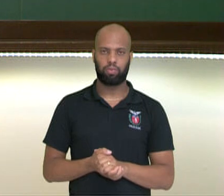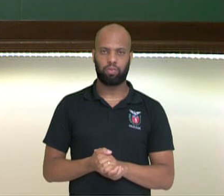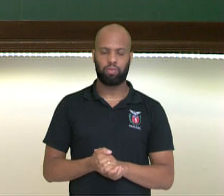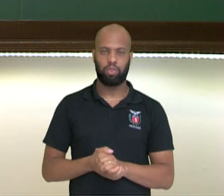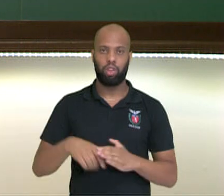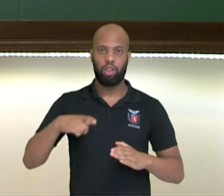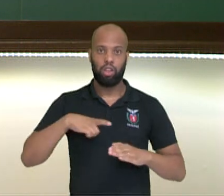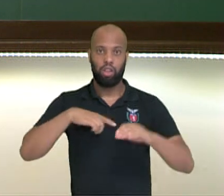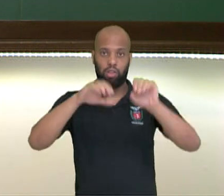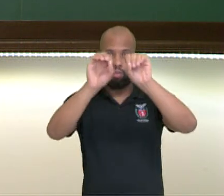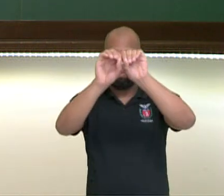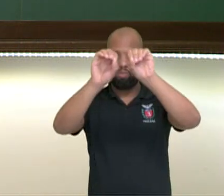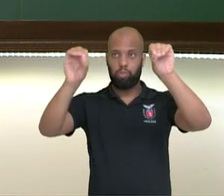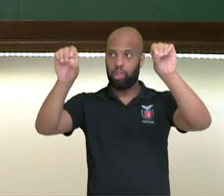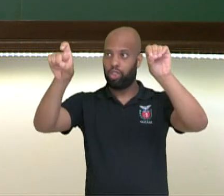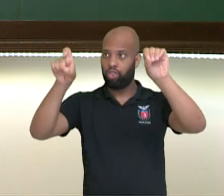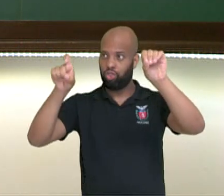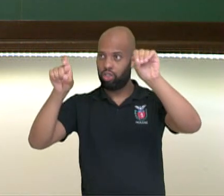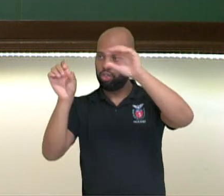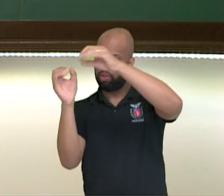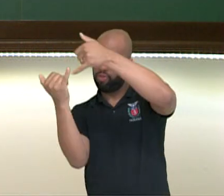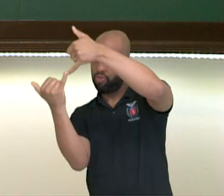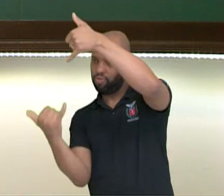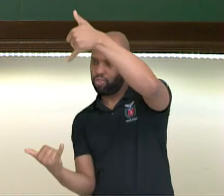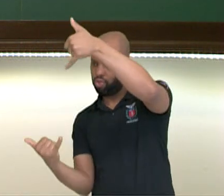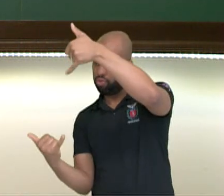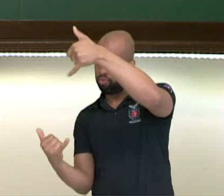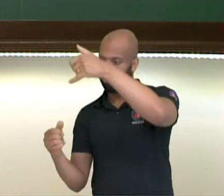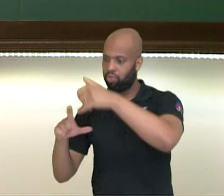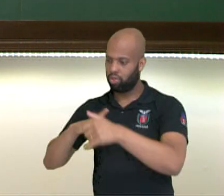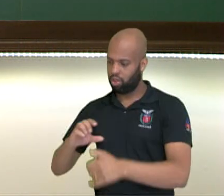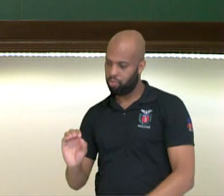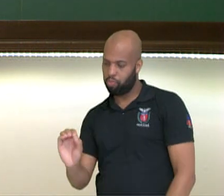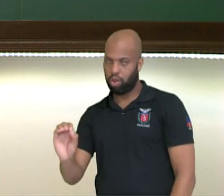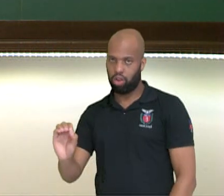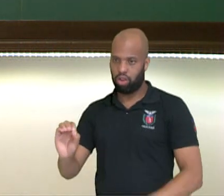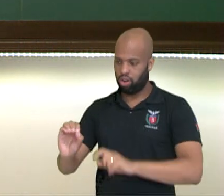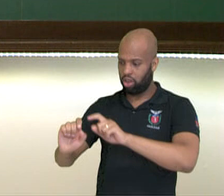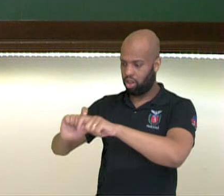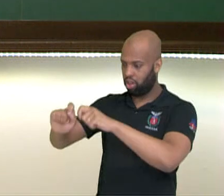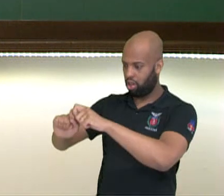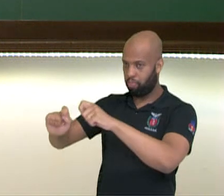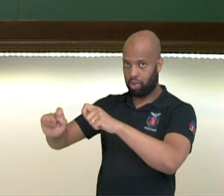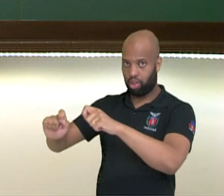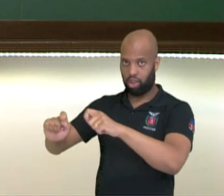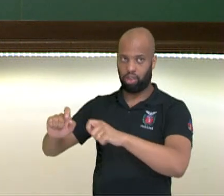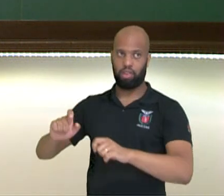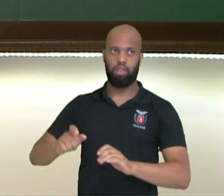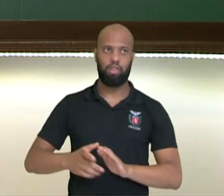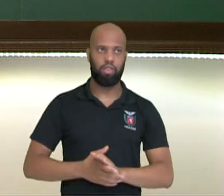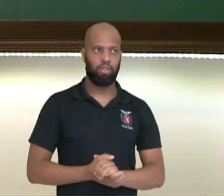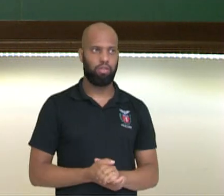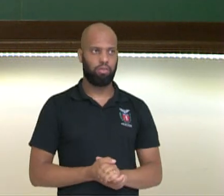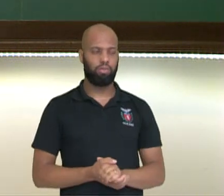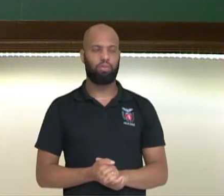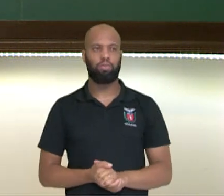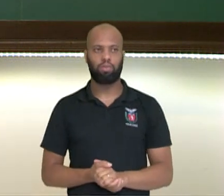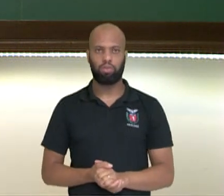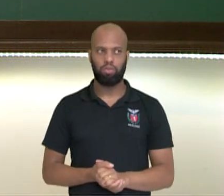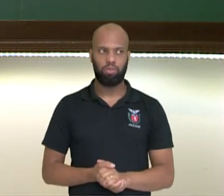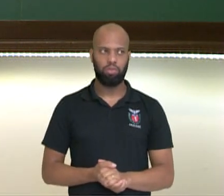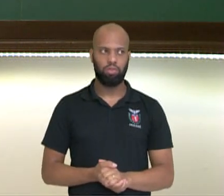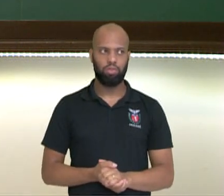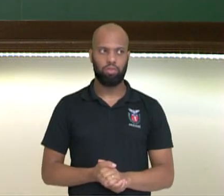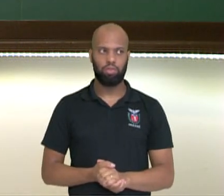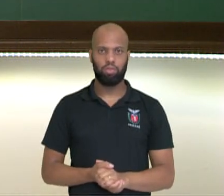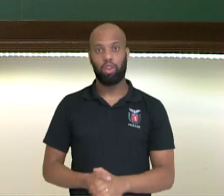X, tá? X aqui, essa ponta aqui, amarre o fio, e a ponta Y você vai colocar no copo, ok? E Y dentro do copo,